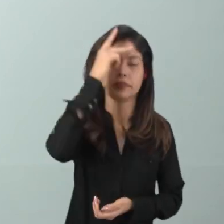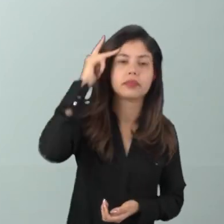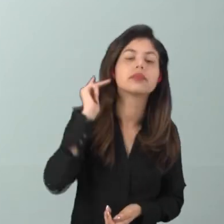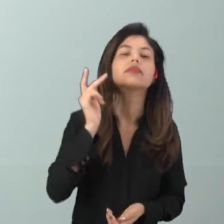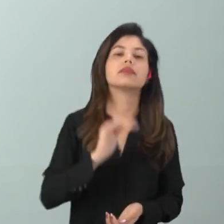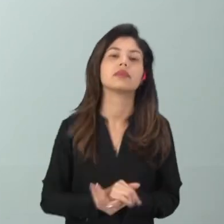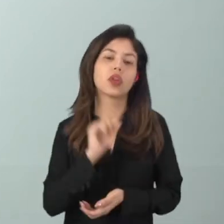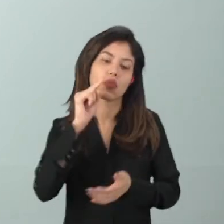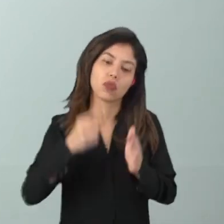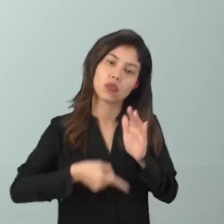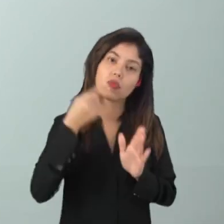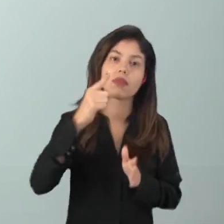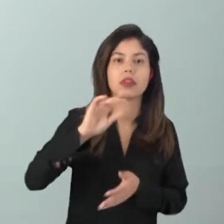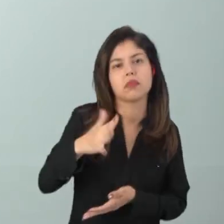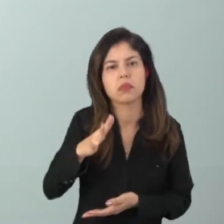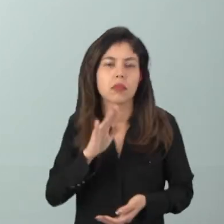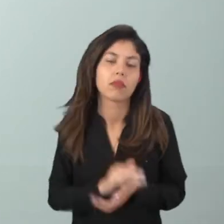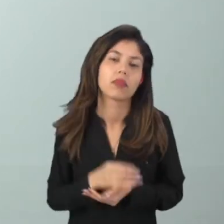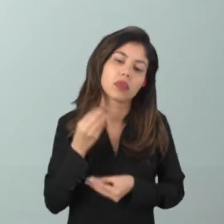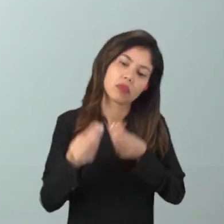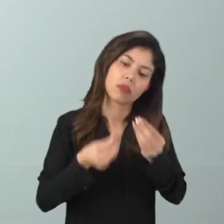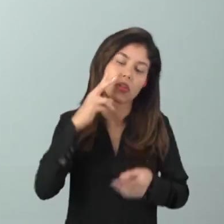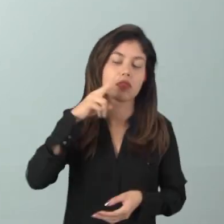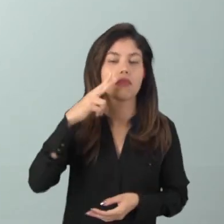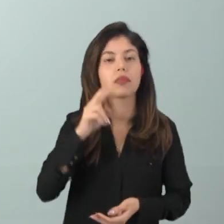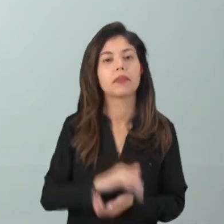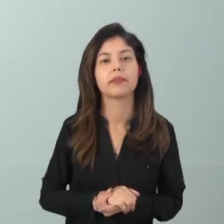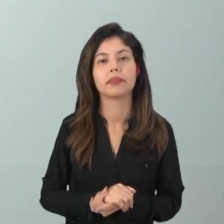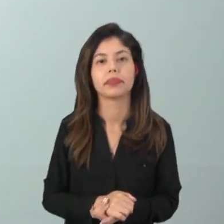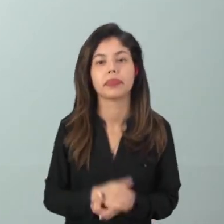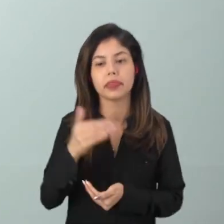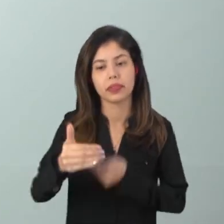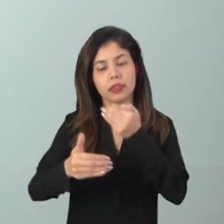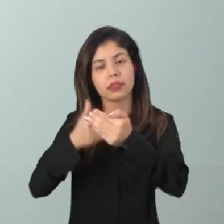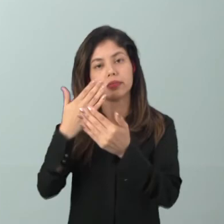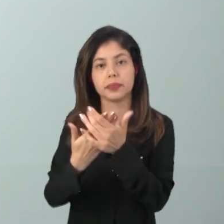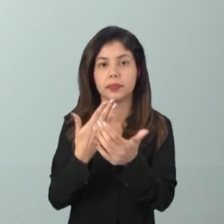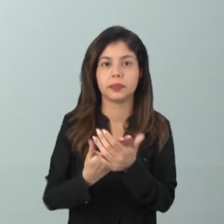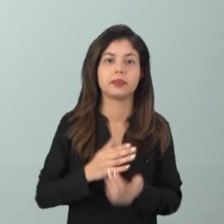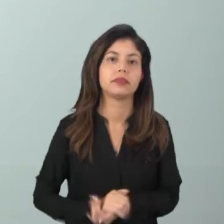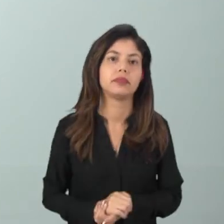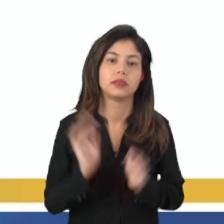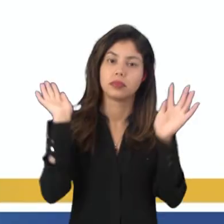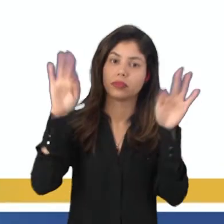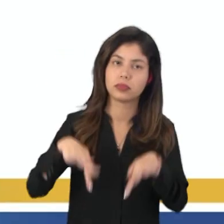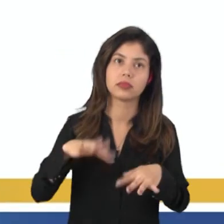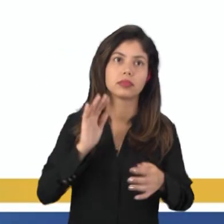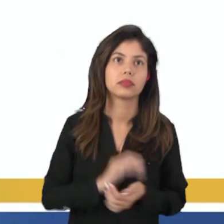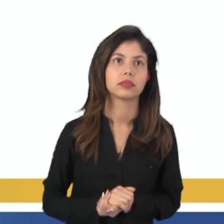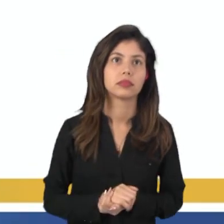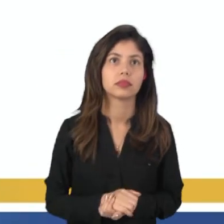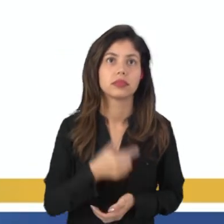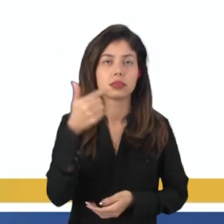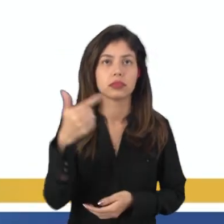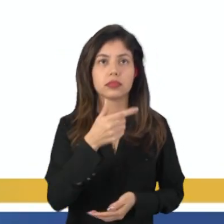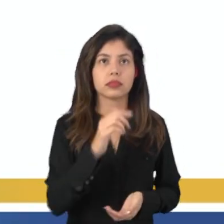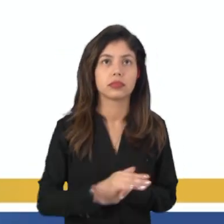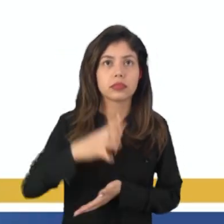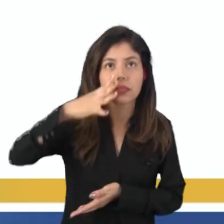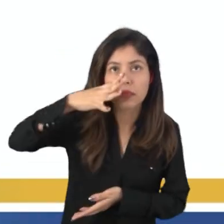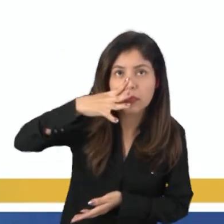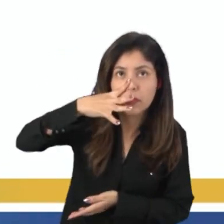de 1,5 vezes, conforme a gente viu no decorrer da nossa aula. E por último, a questão número 2,